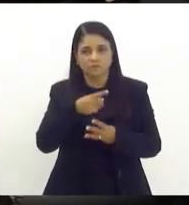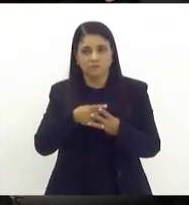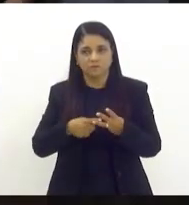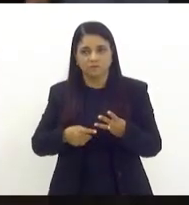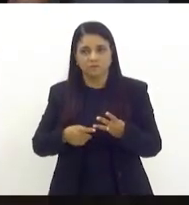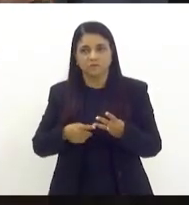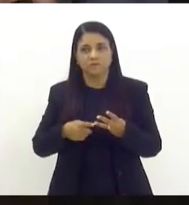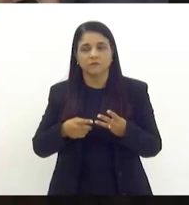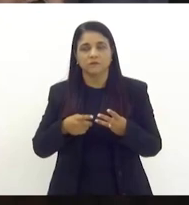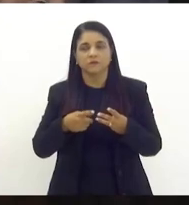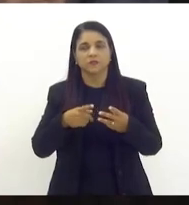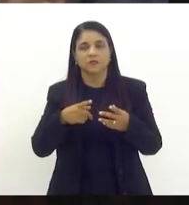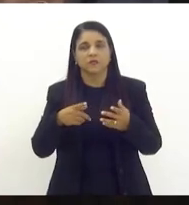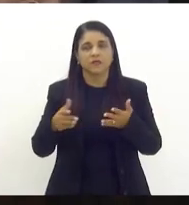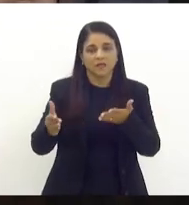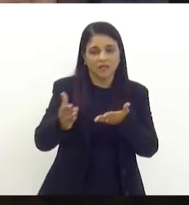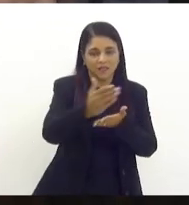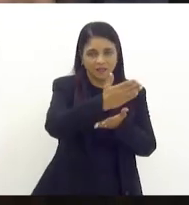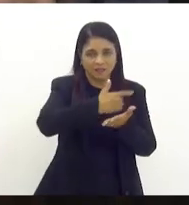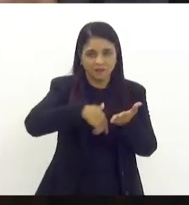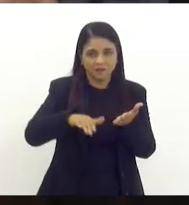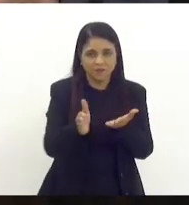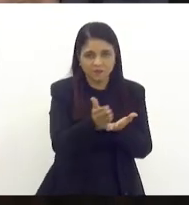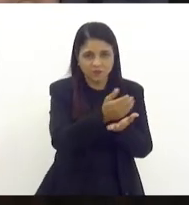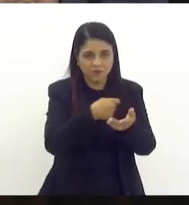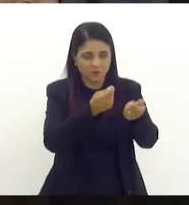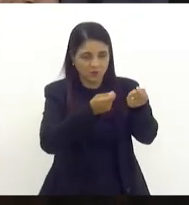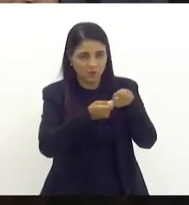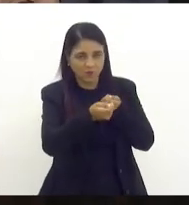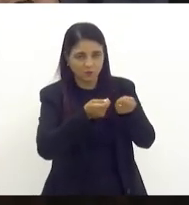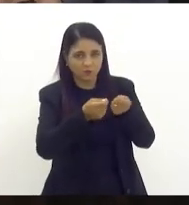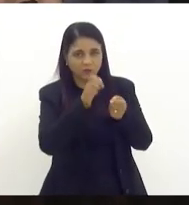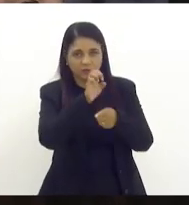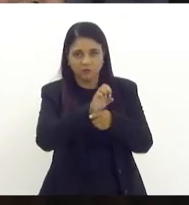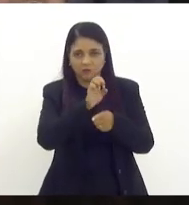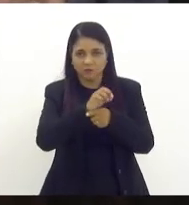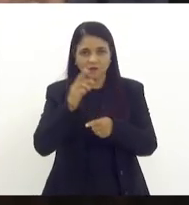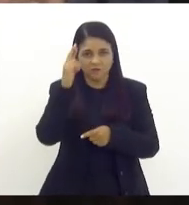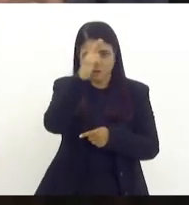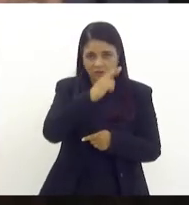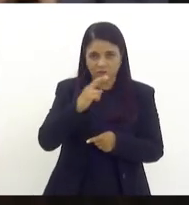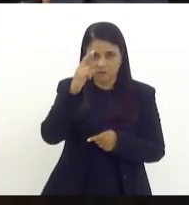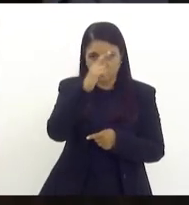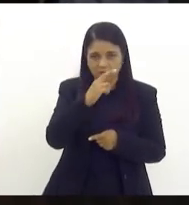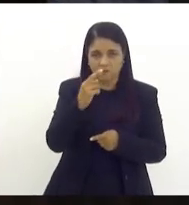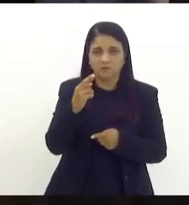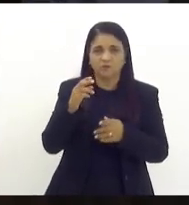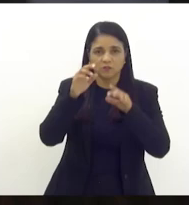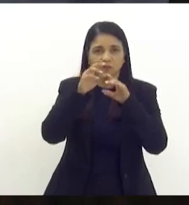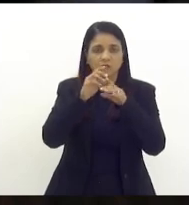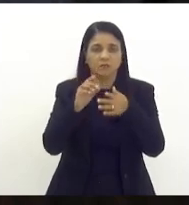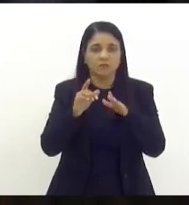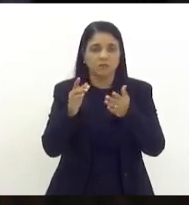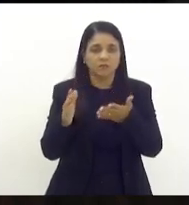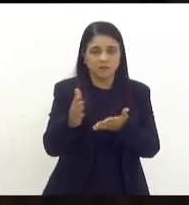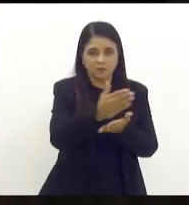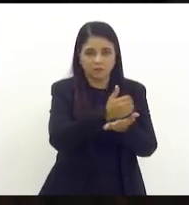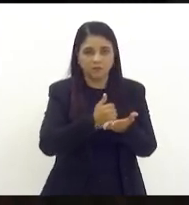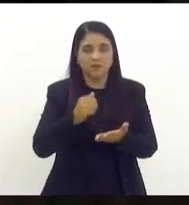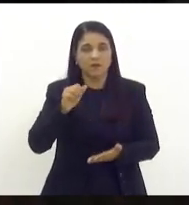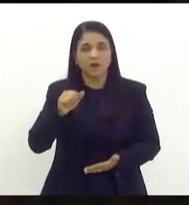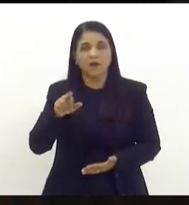tributação controle e arrecadação Estadual de fiscalização de tributos Arthur